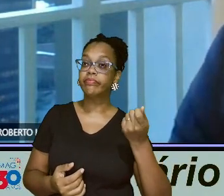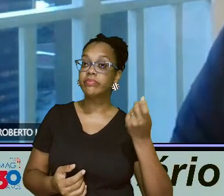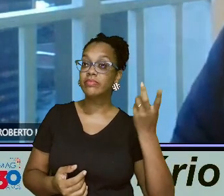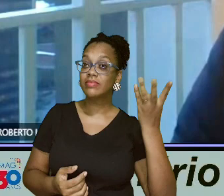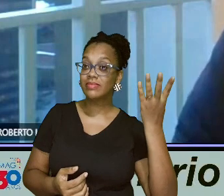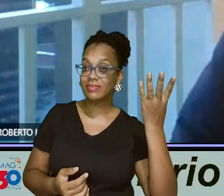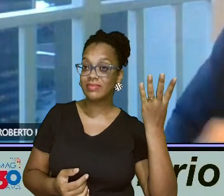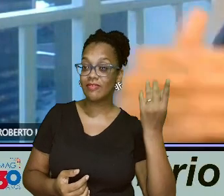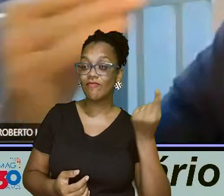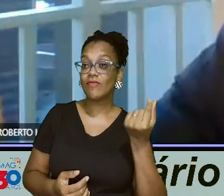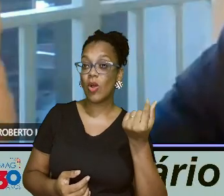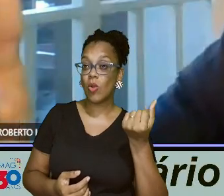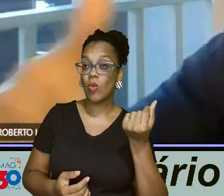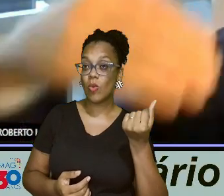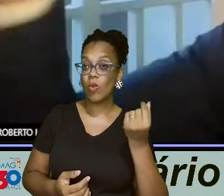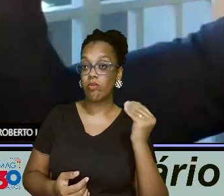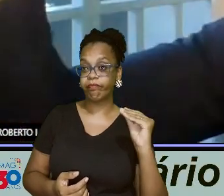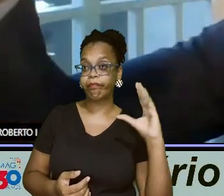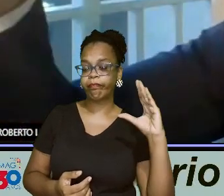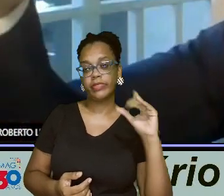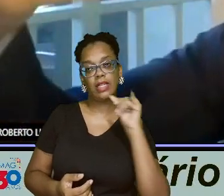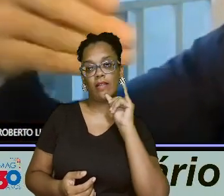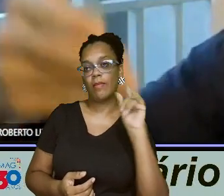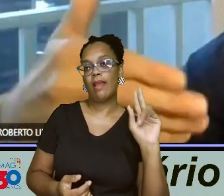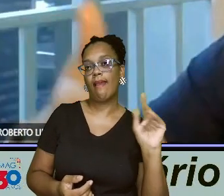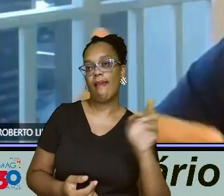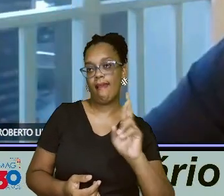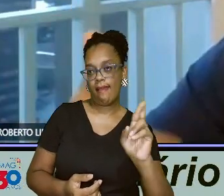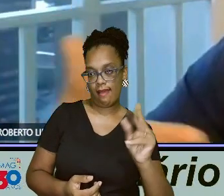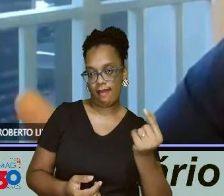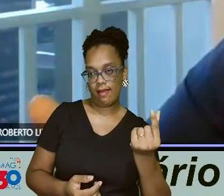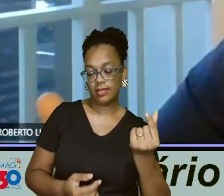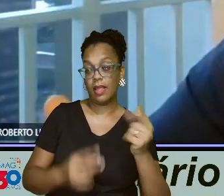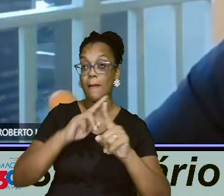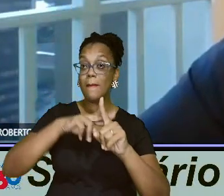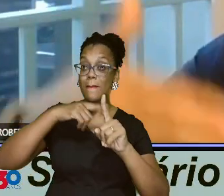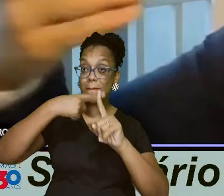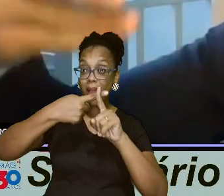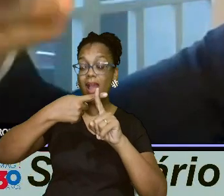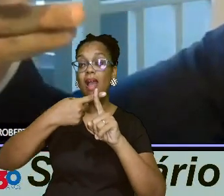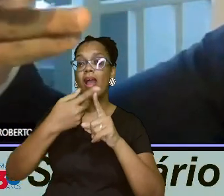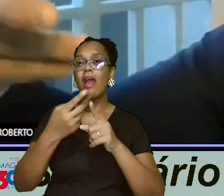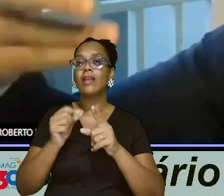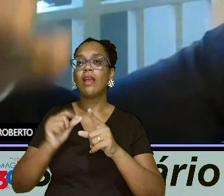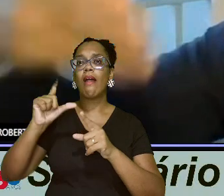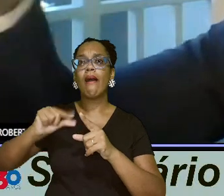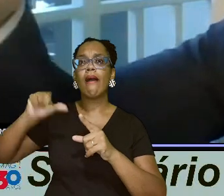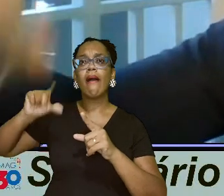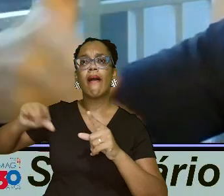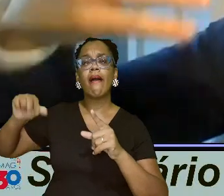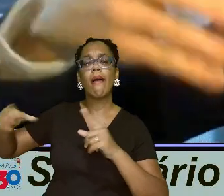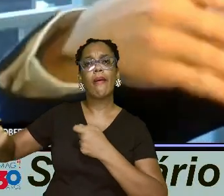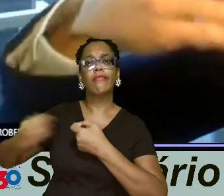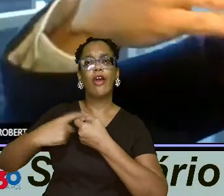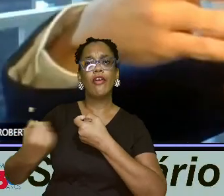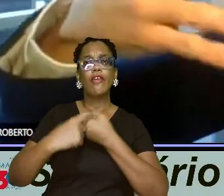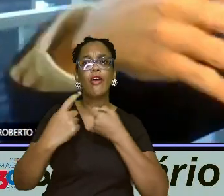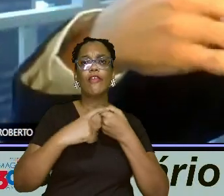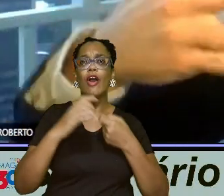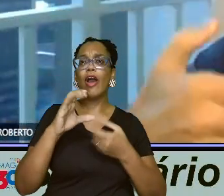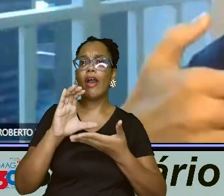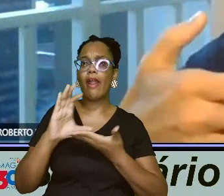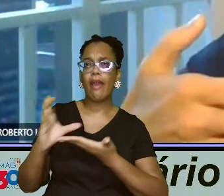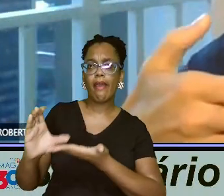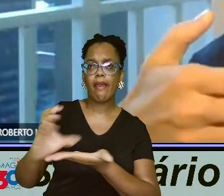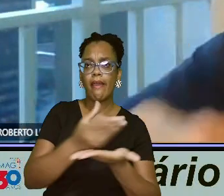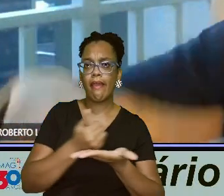devido, R$1 milhão, mais os graus de recuperabilidade do crédito tributário. Hoje em dia, os créditos tributários, todos eles, são